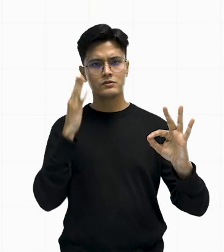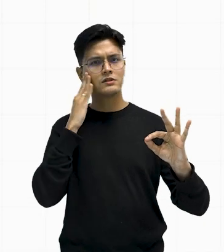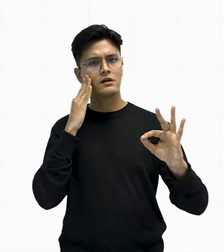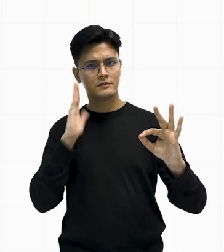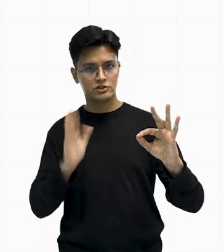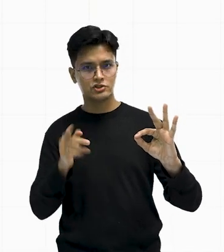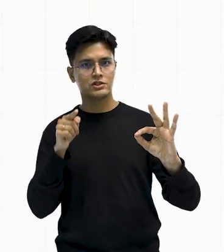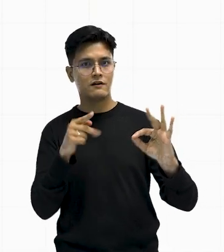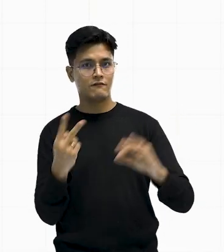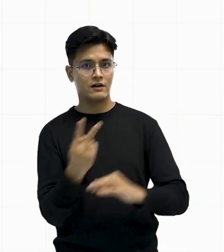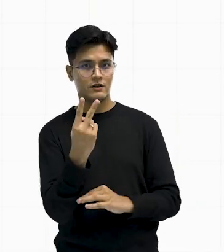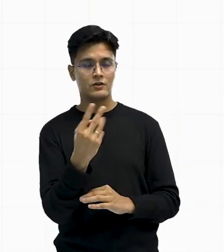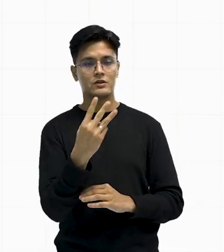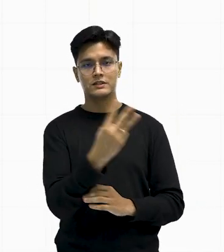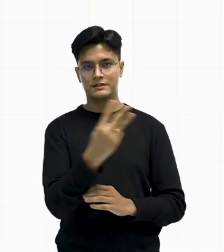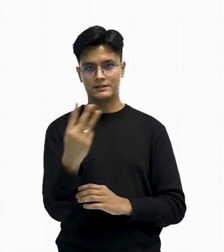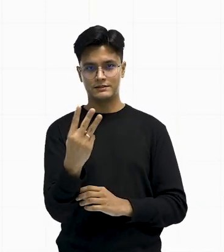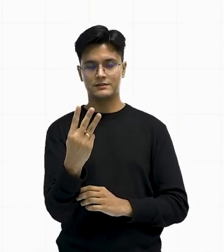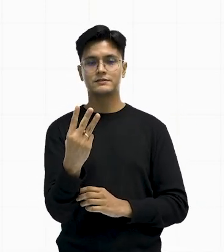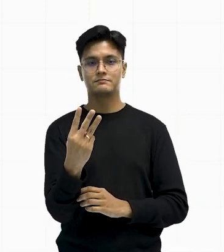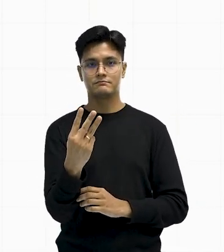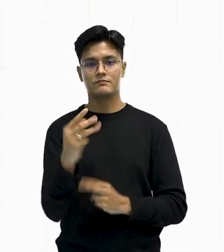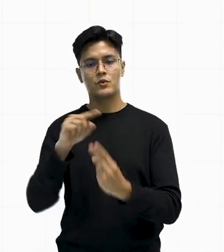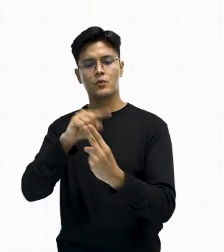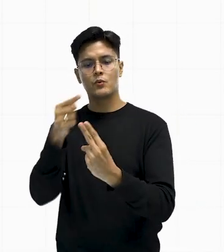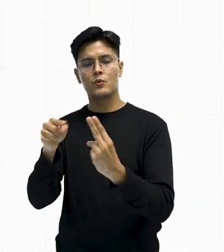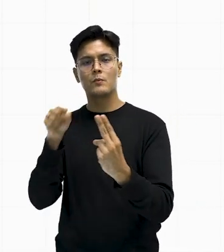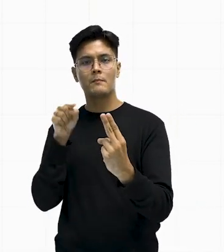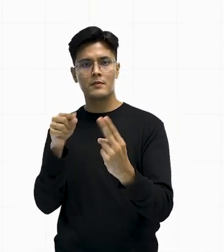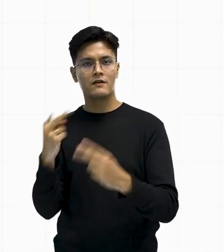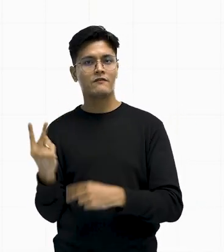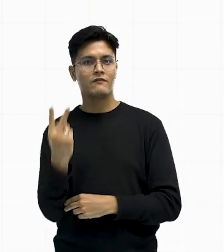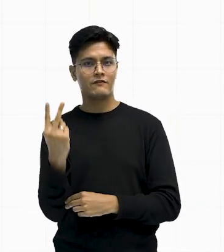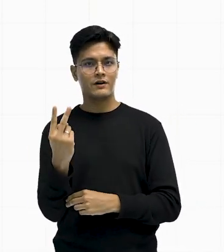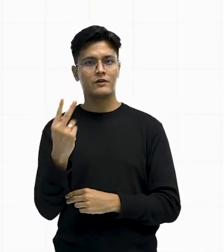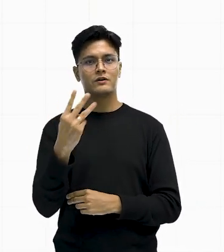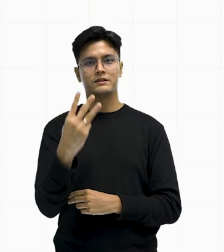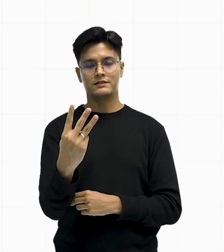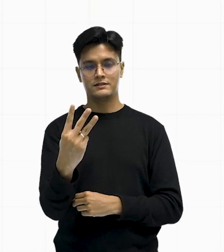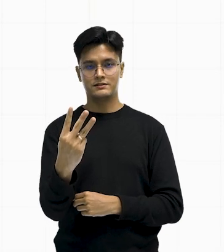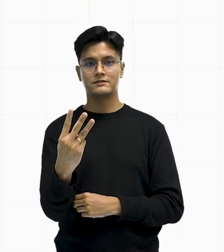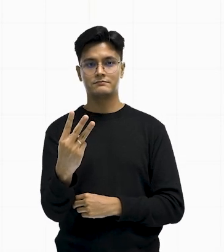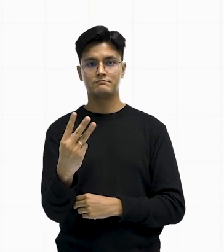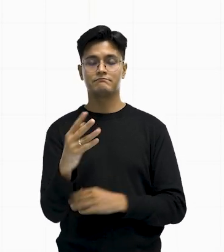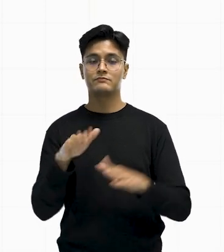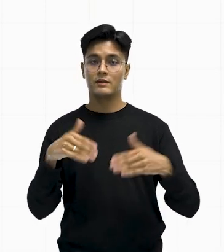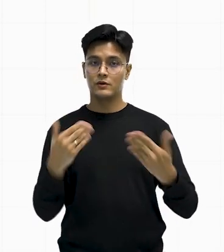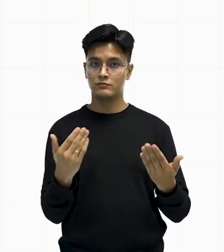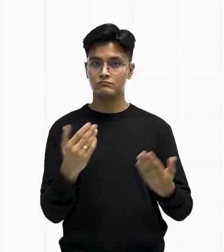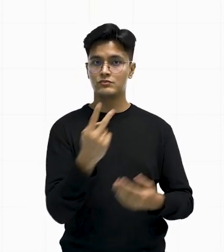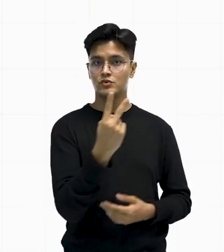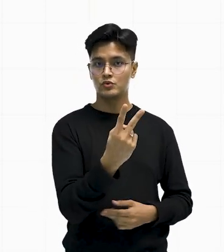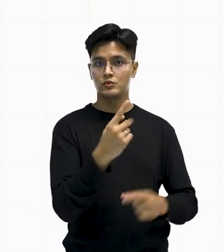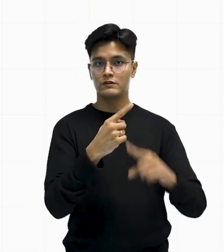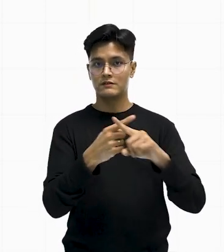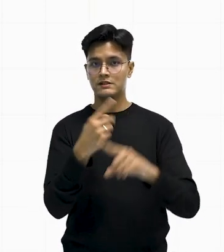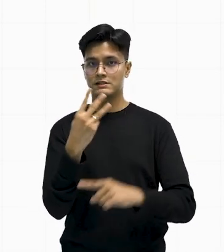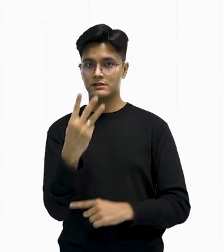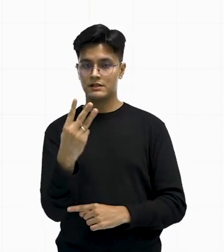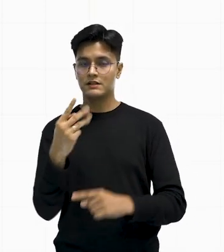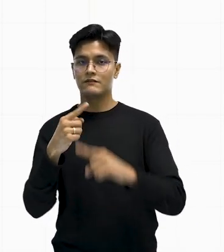vale 33, tá? O π vale 3, então eu vou ter 2 vezes 3 vezes o